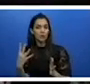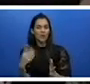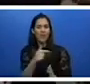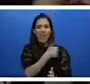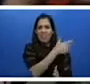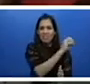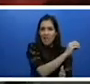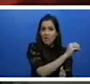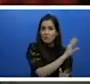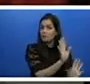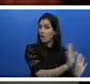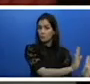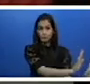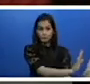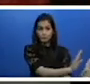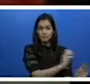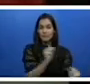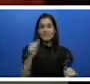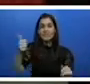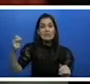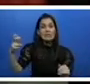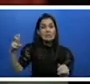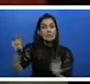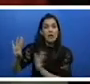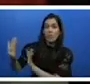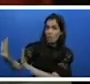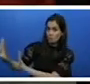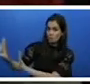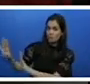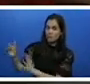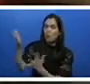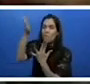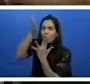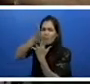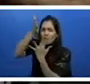aparece o 15, porque eu quero o que está entre, no meio.